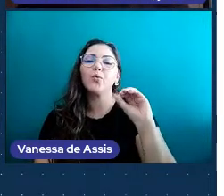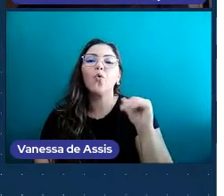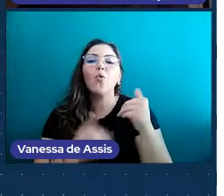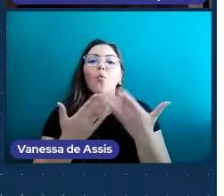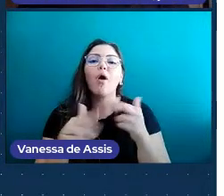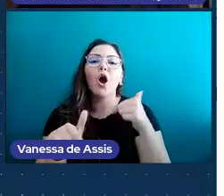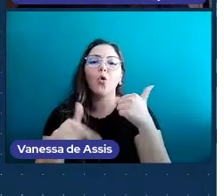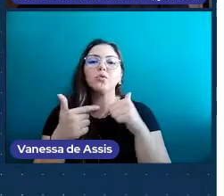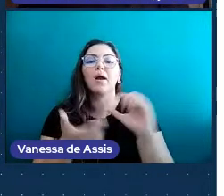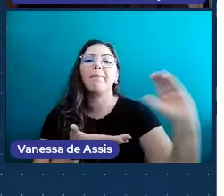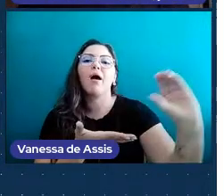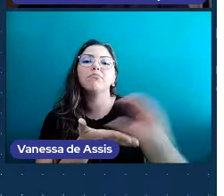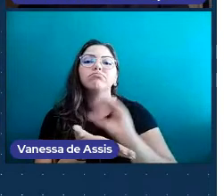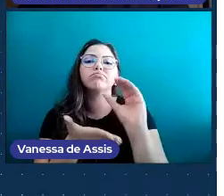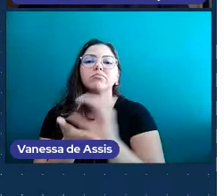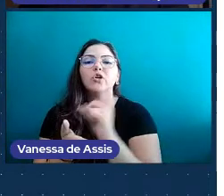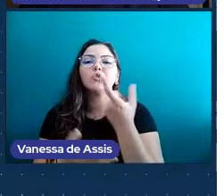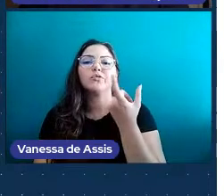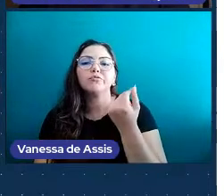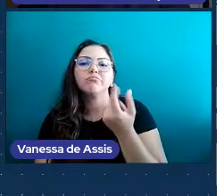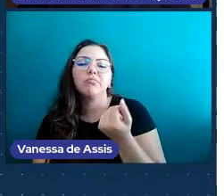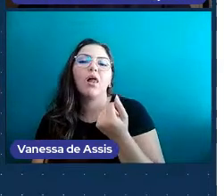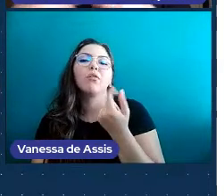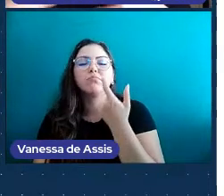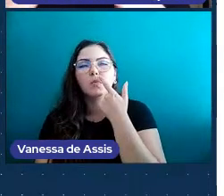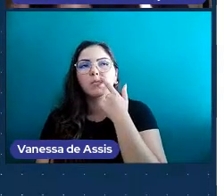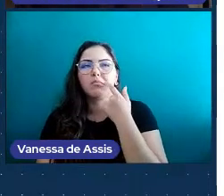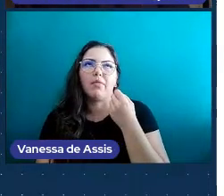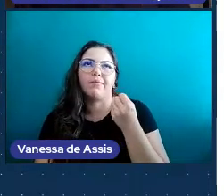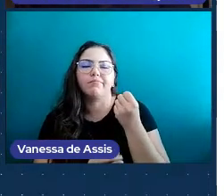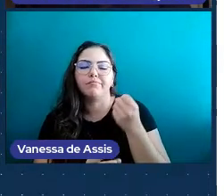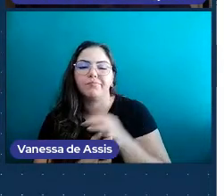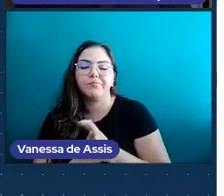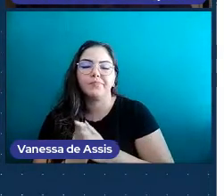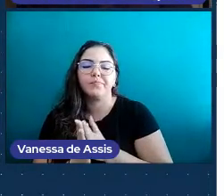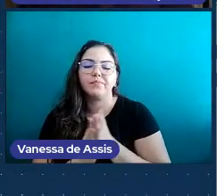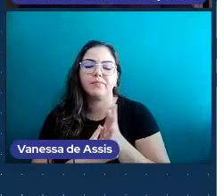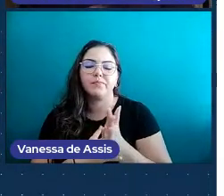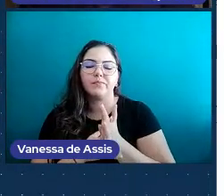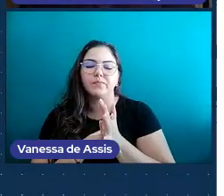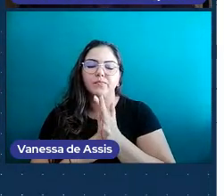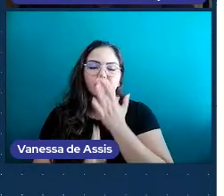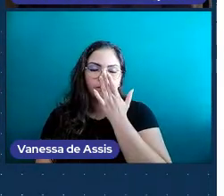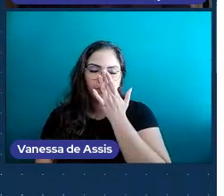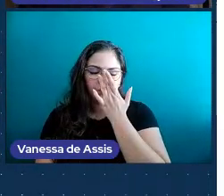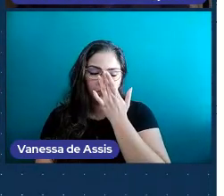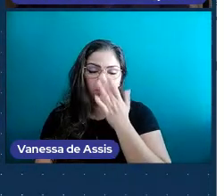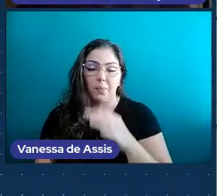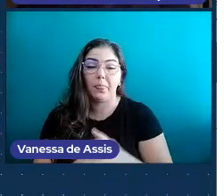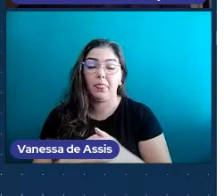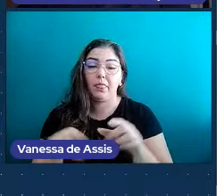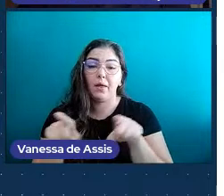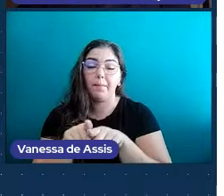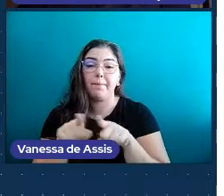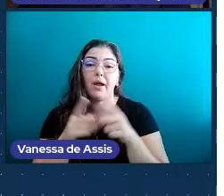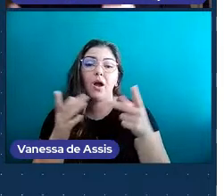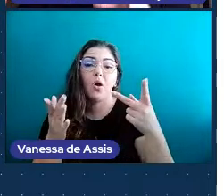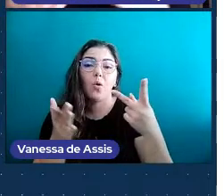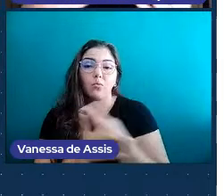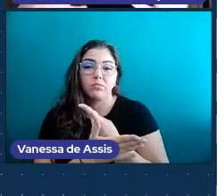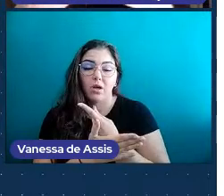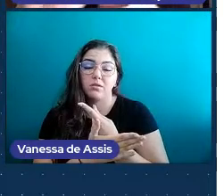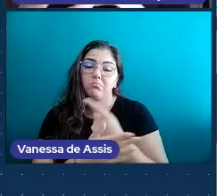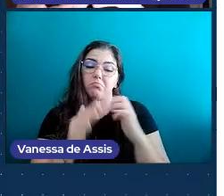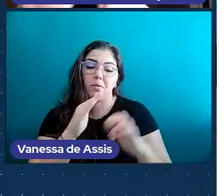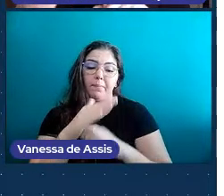que deve ou não deve ser financiado em termos de pesquisa. A mesma coisa acontece com editores, né, para publicações acadêmicas.